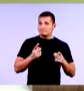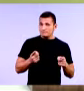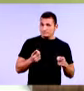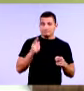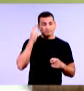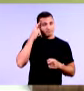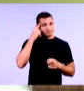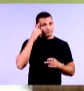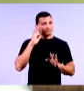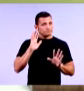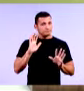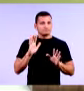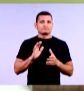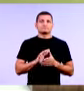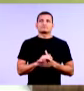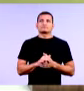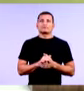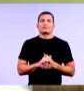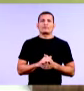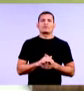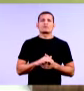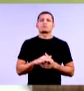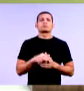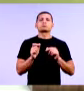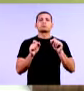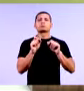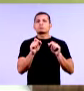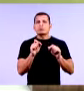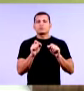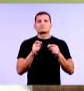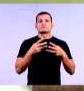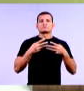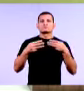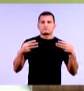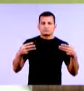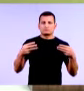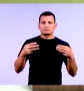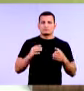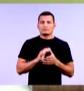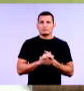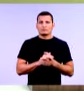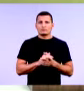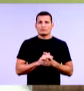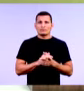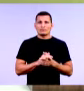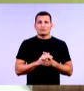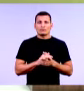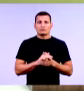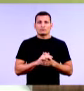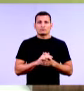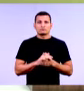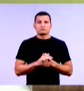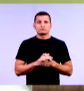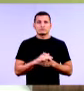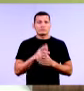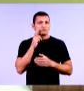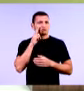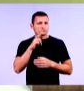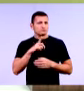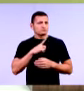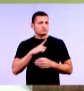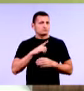também, né? Qual é a noção da rede, né? O que é a rede? Se a gente for observar algumas redes, elas são um pouquinho mais